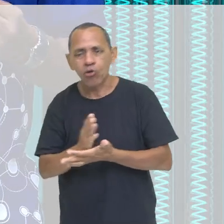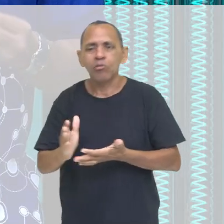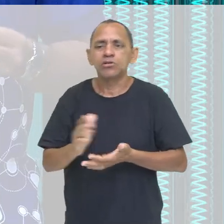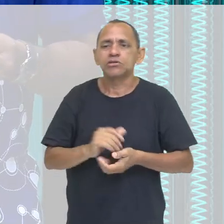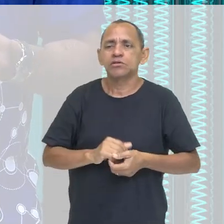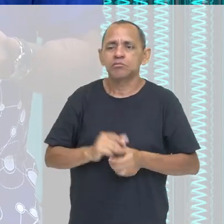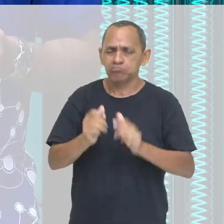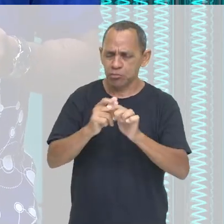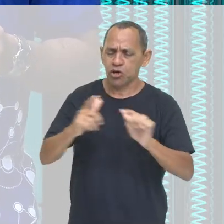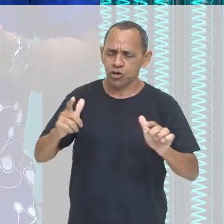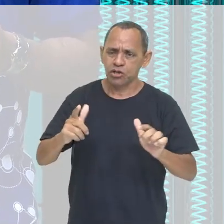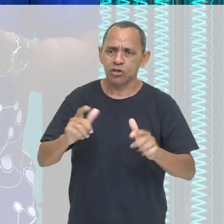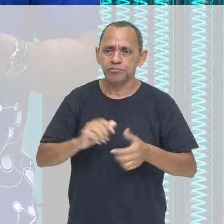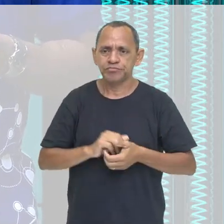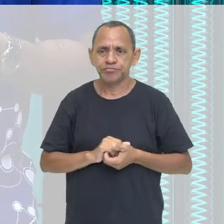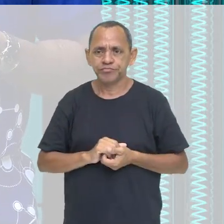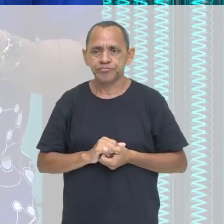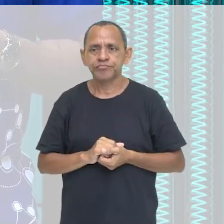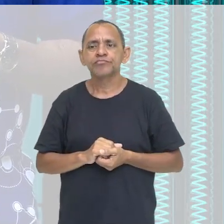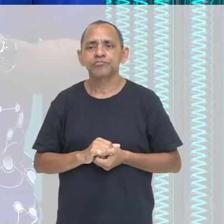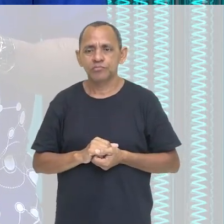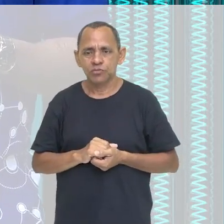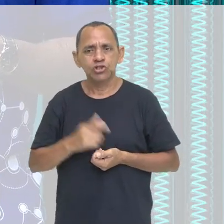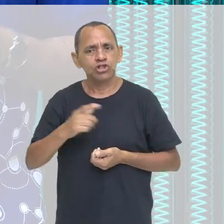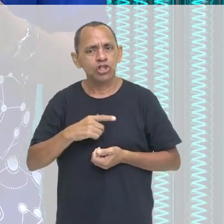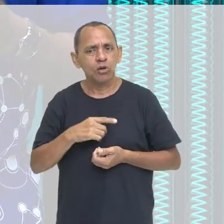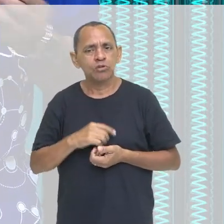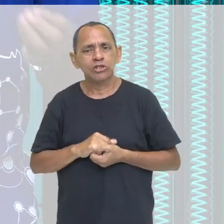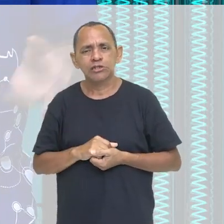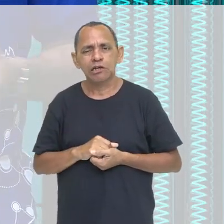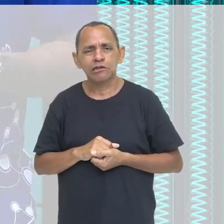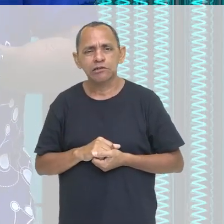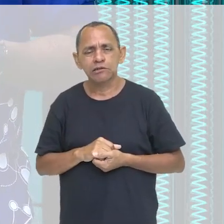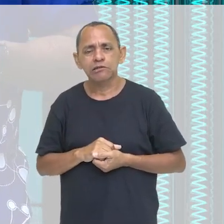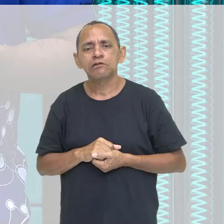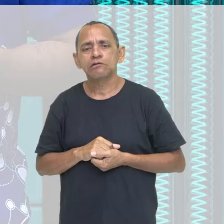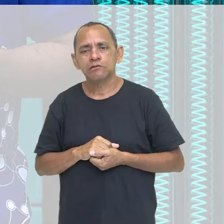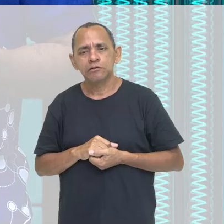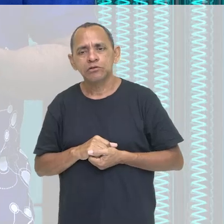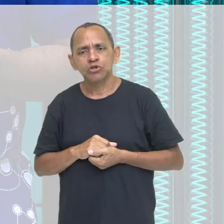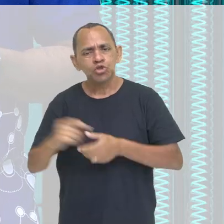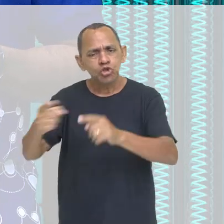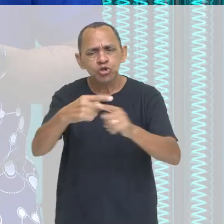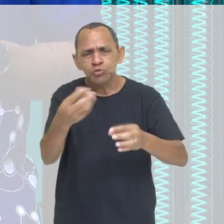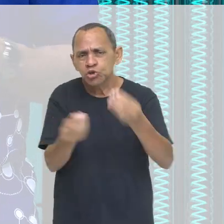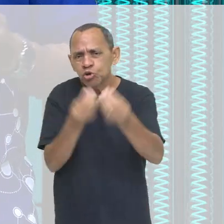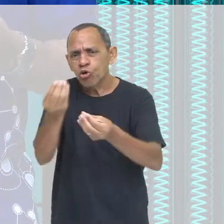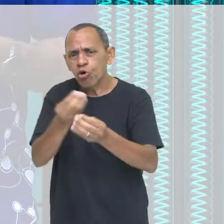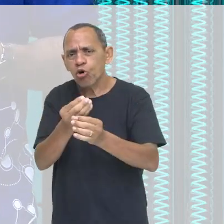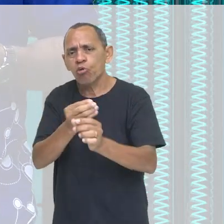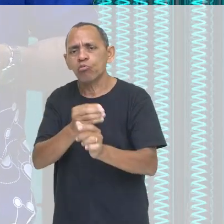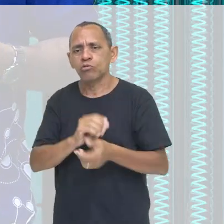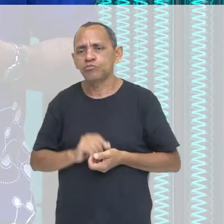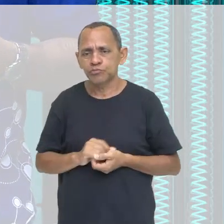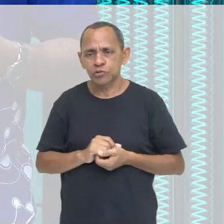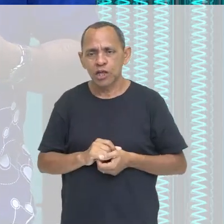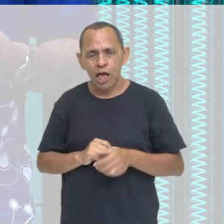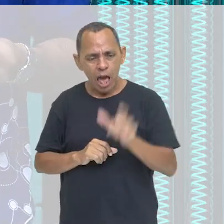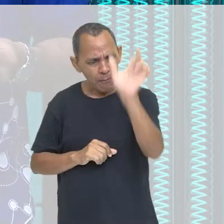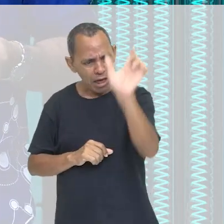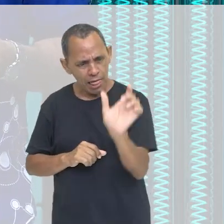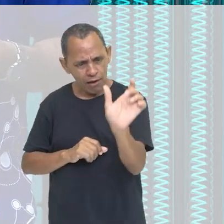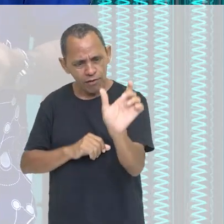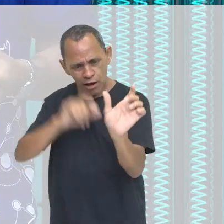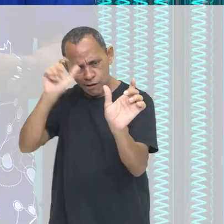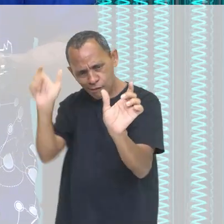gente vai pegando aí essas formas, né, de encurtar o caminho, né, no aprendizado da língua aí para a obtenção